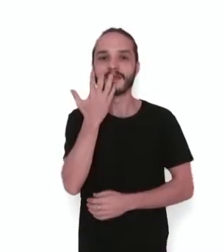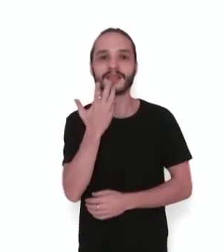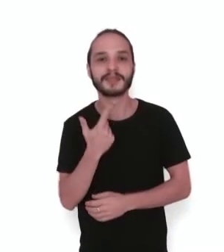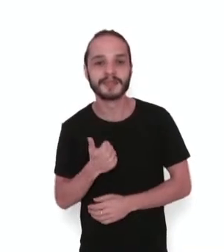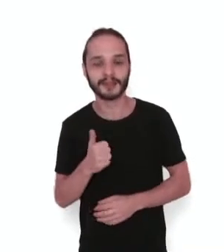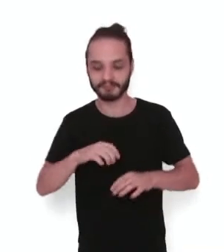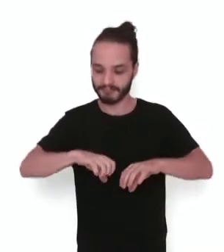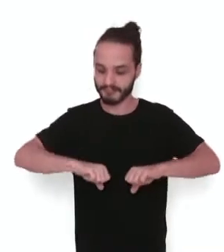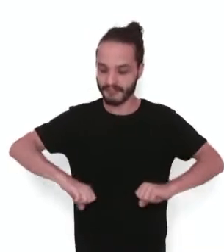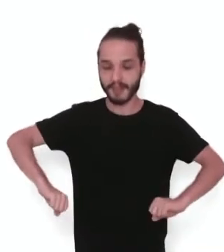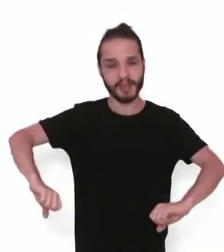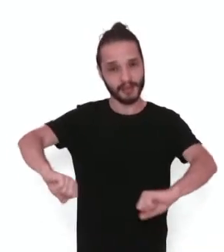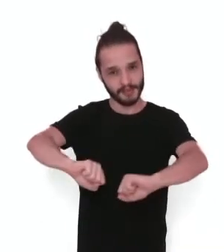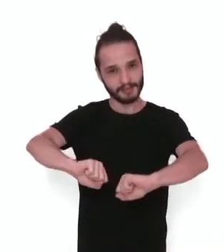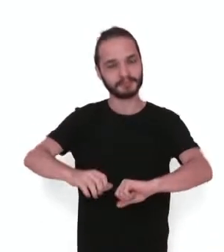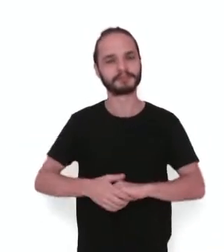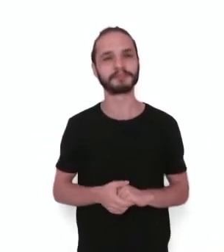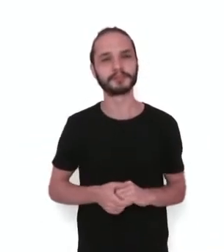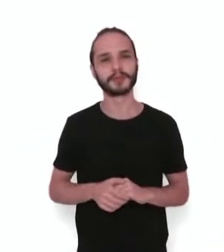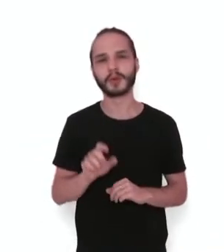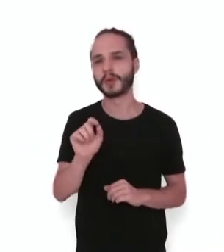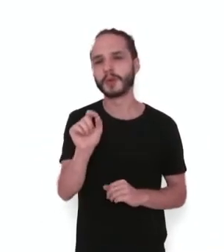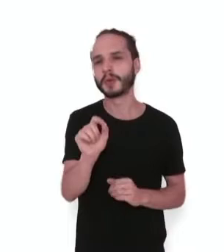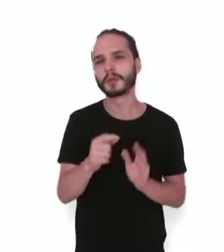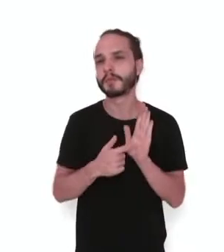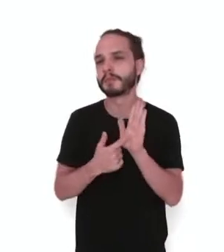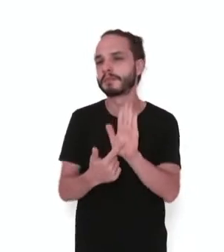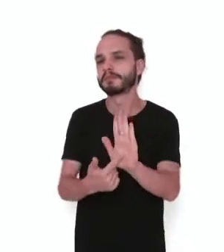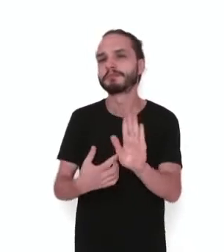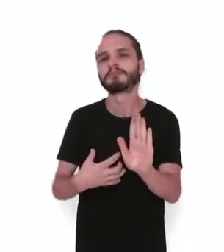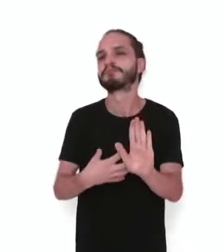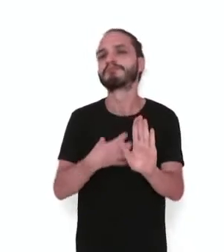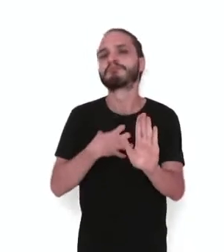numa roda. O que isso transmite a você?